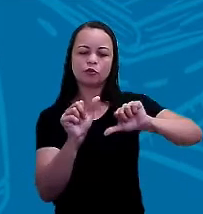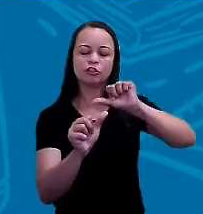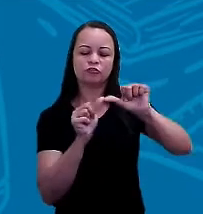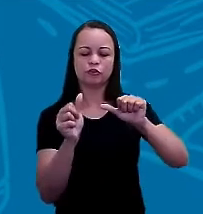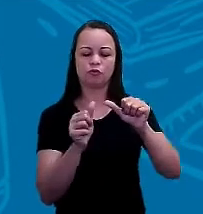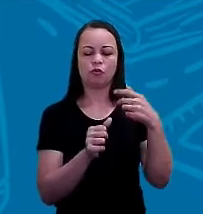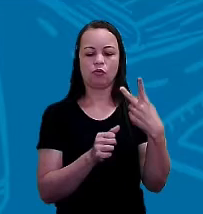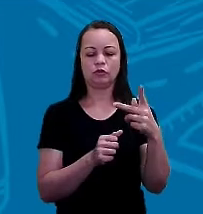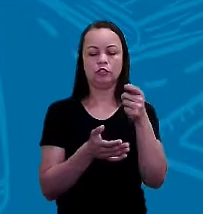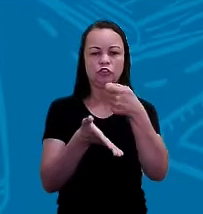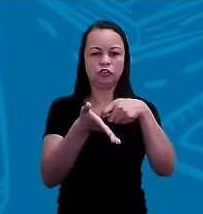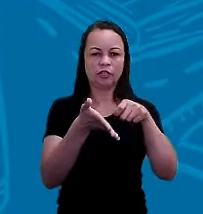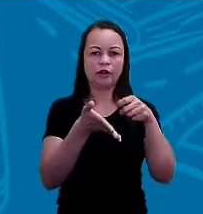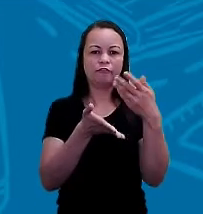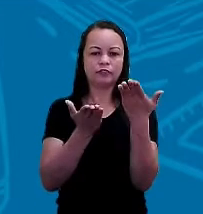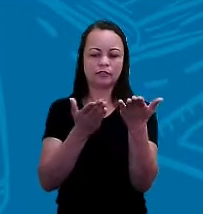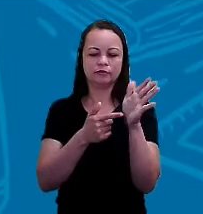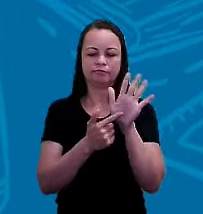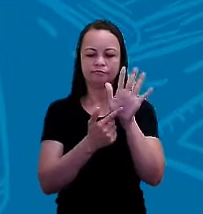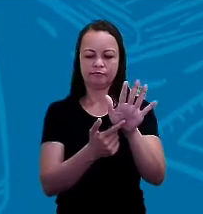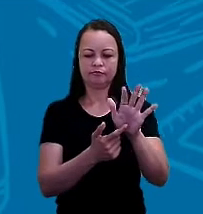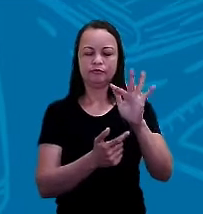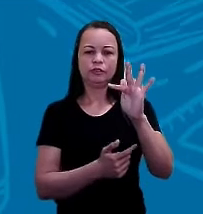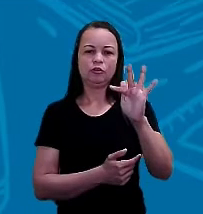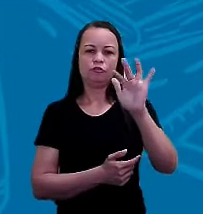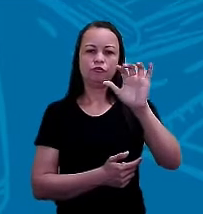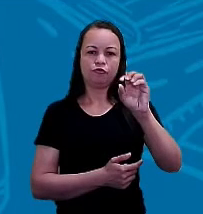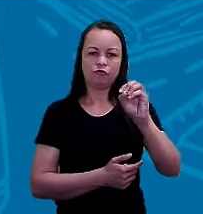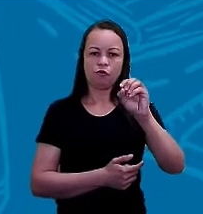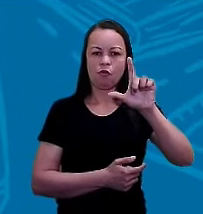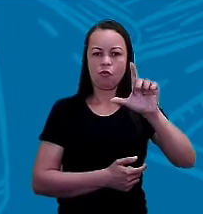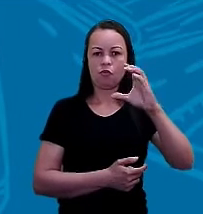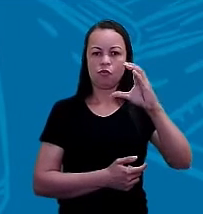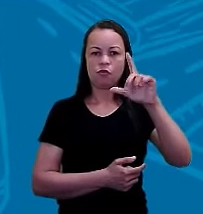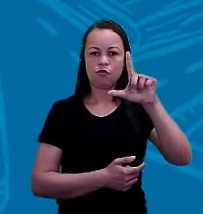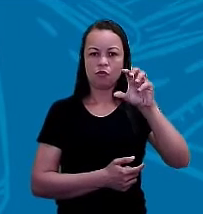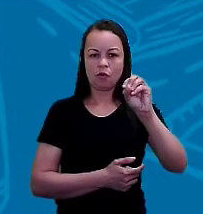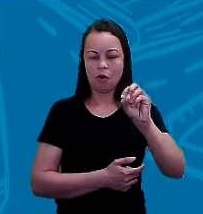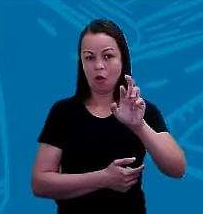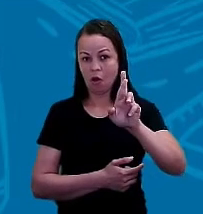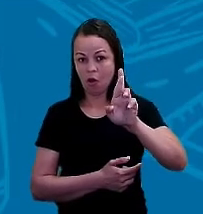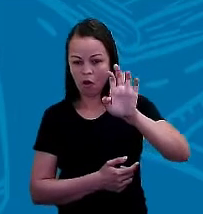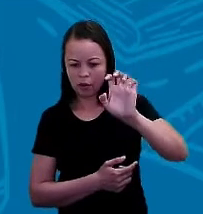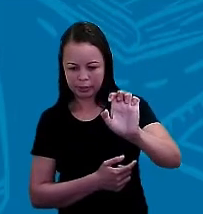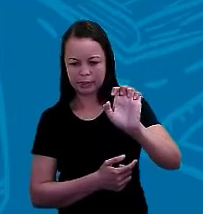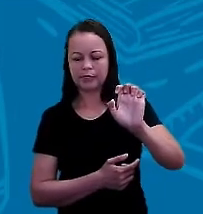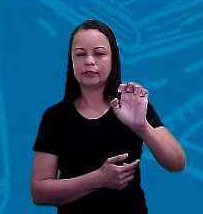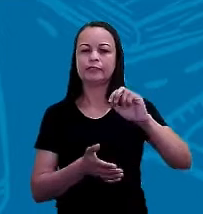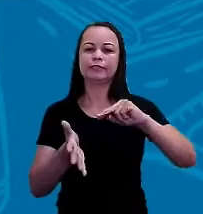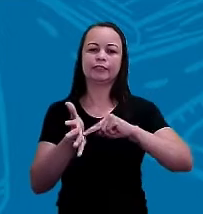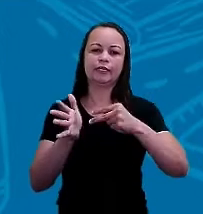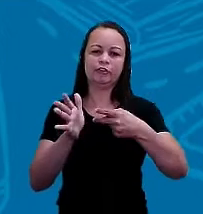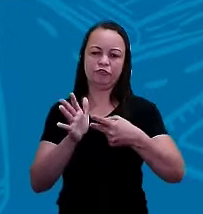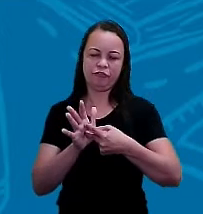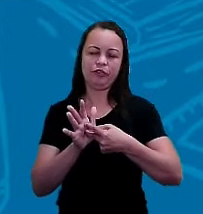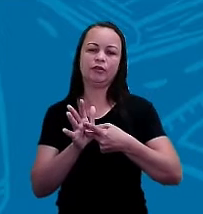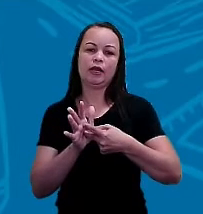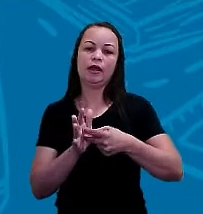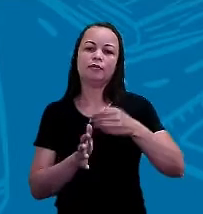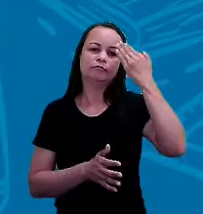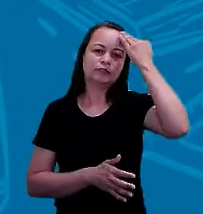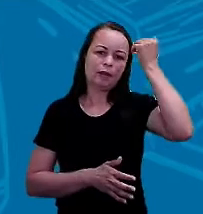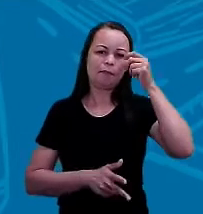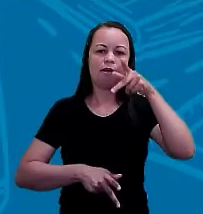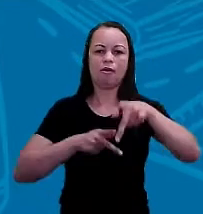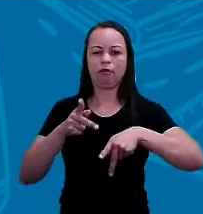escreve dessa forma aí que vocês estão vendo, folclore, que significa saber do povo, tá?